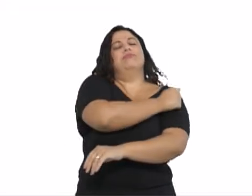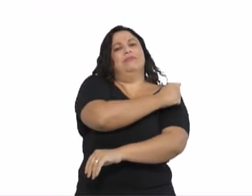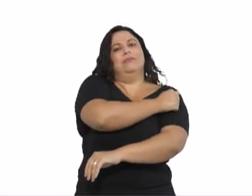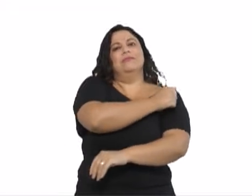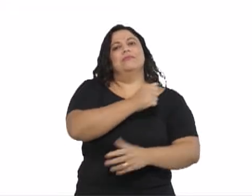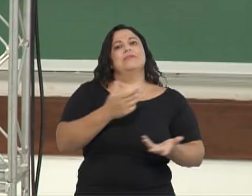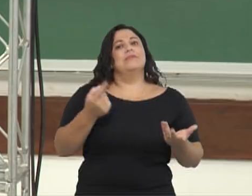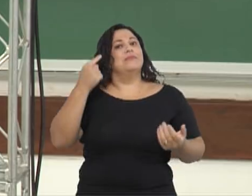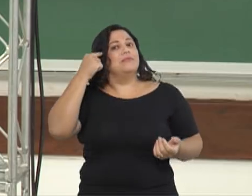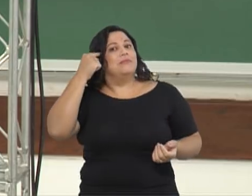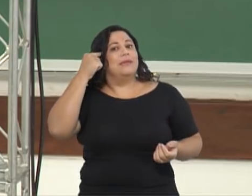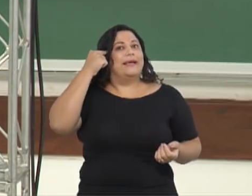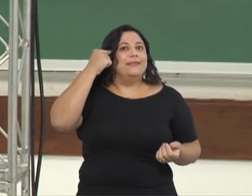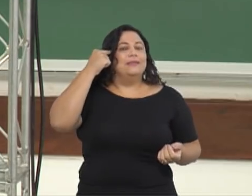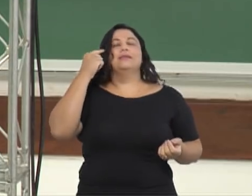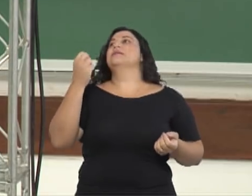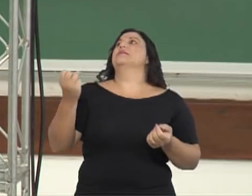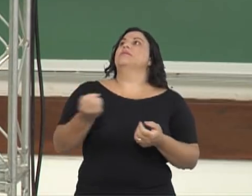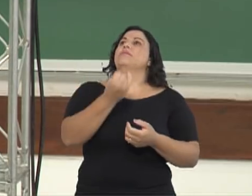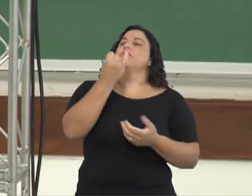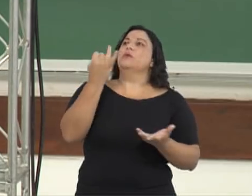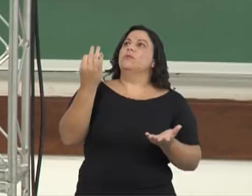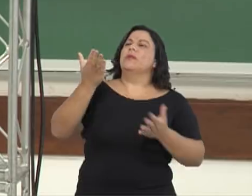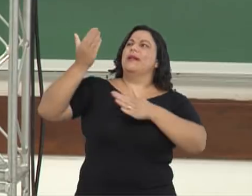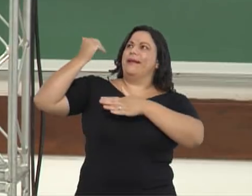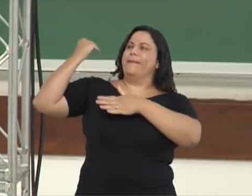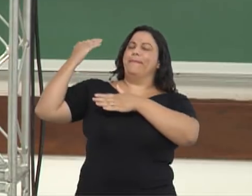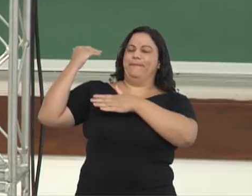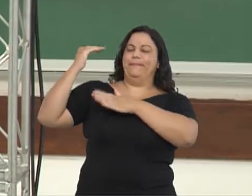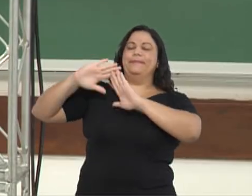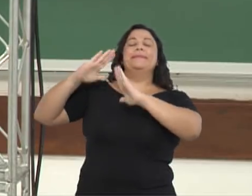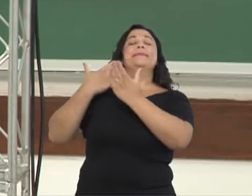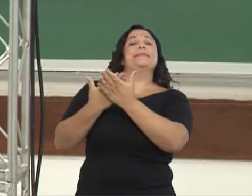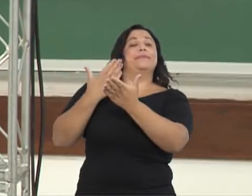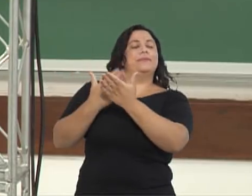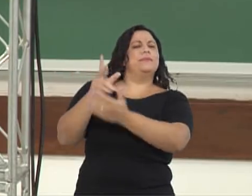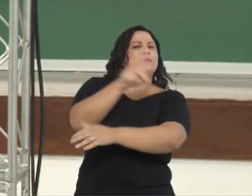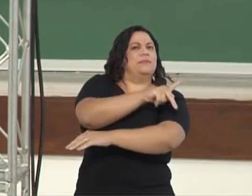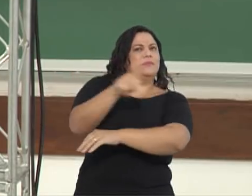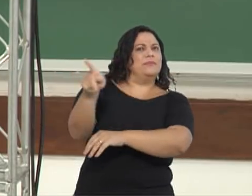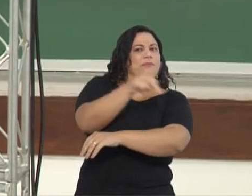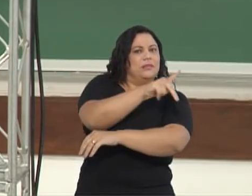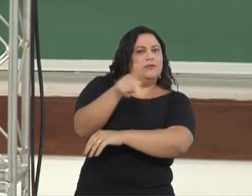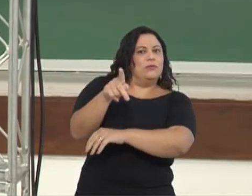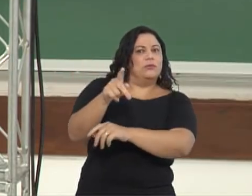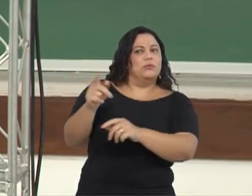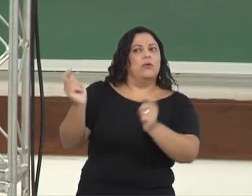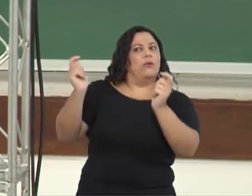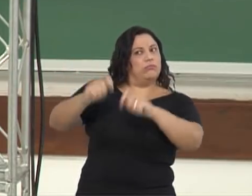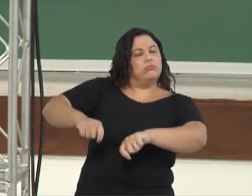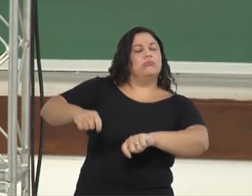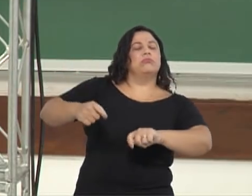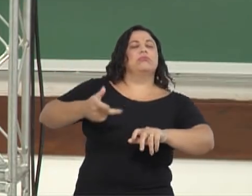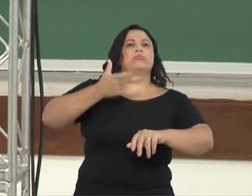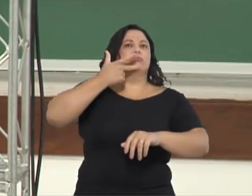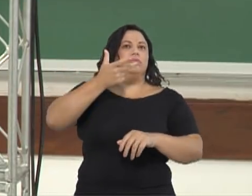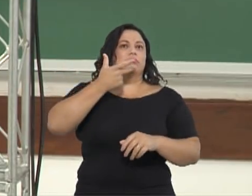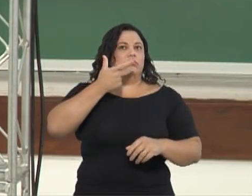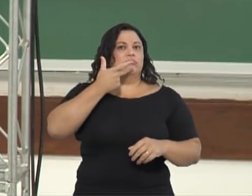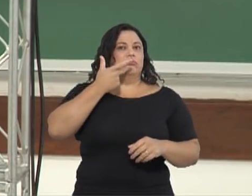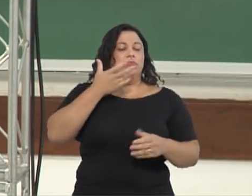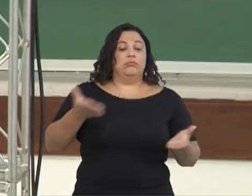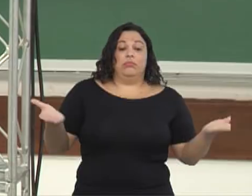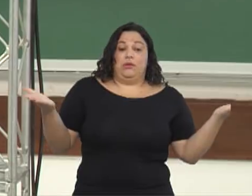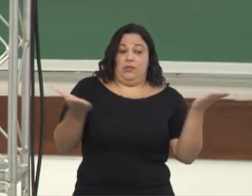pouquinho. Quando nós estávamos lá na escola, a teacher de vocês provavelmente deve ter dito que esse ano nós iríamos